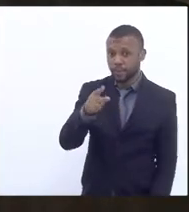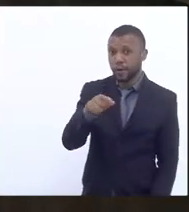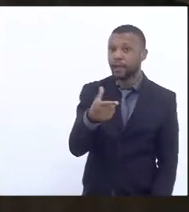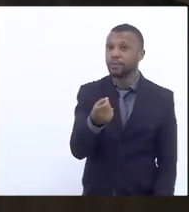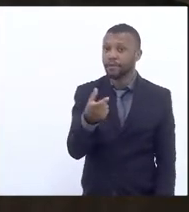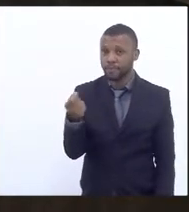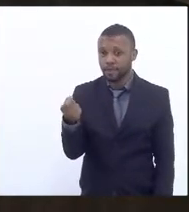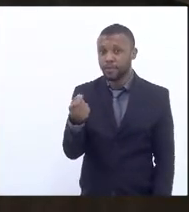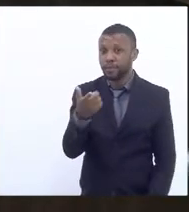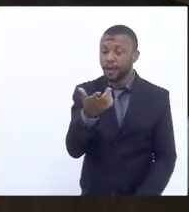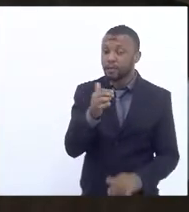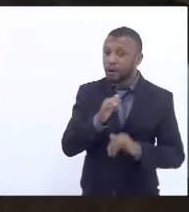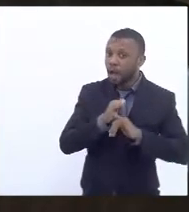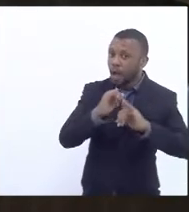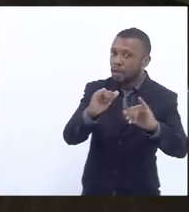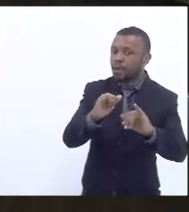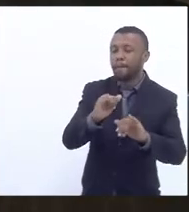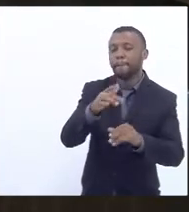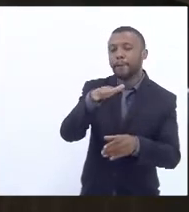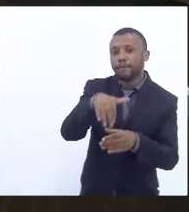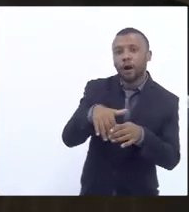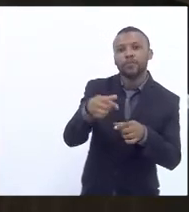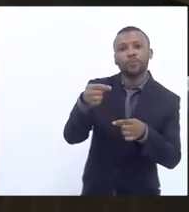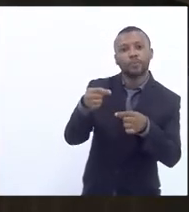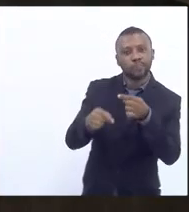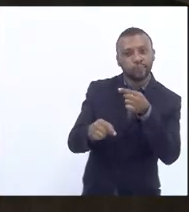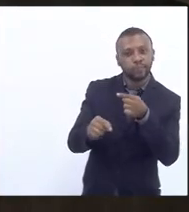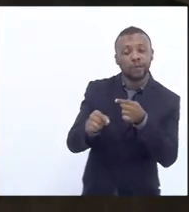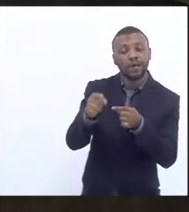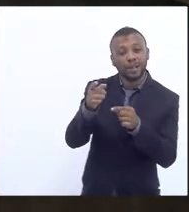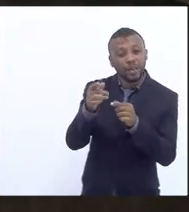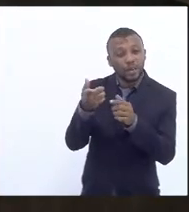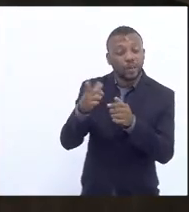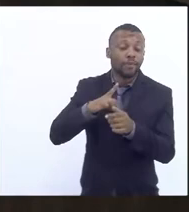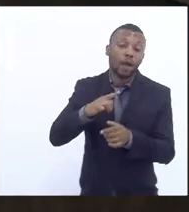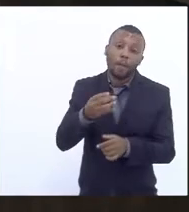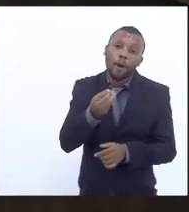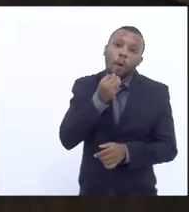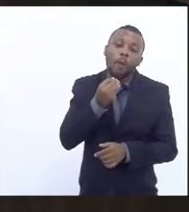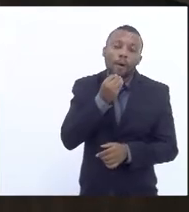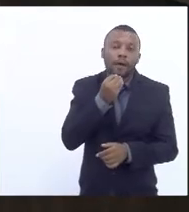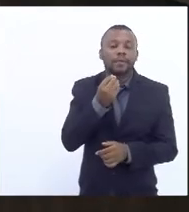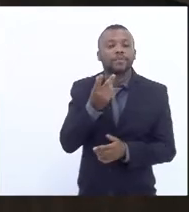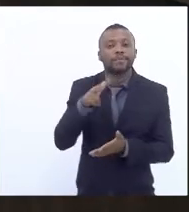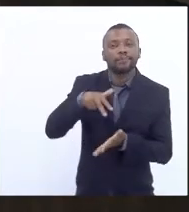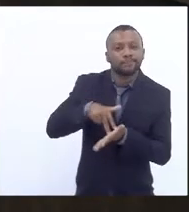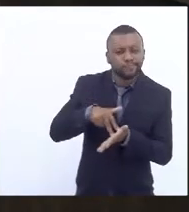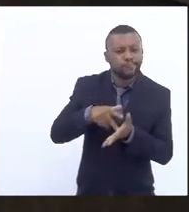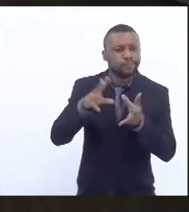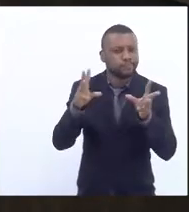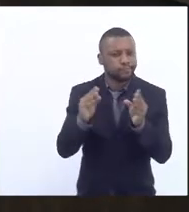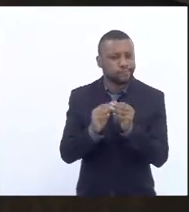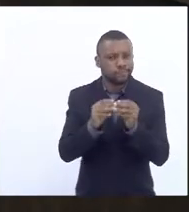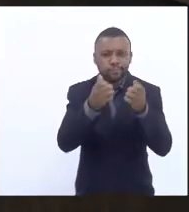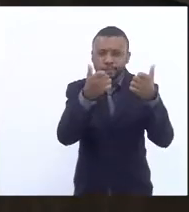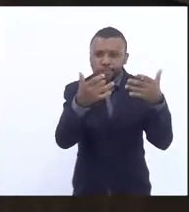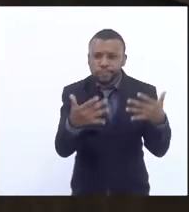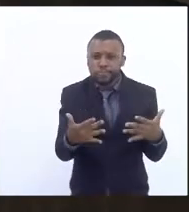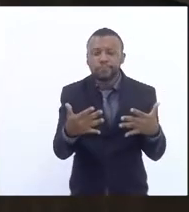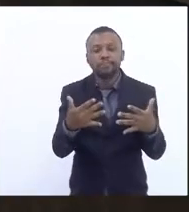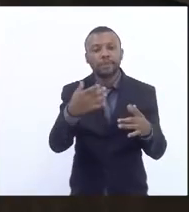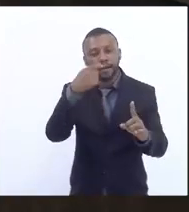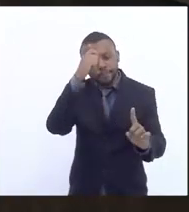deixar consignado meu voto contrário. Consignado. E na oportunidade, eu também queria, presidente Jair Bittencourt, ainda que com brevidade, fazer uma